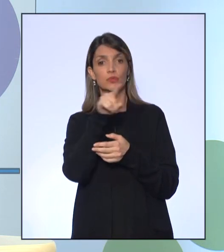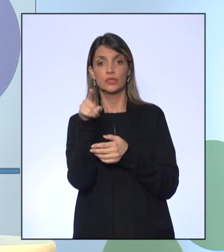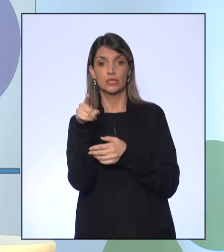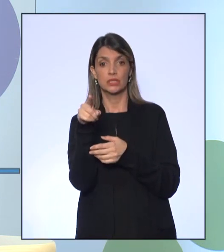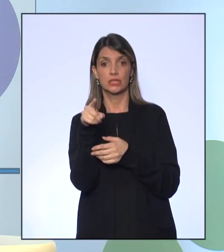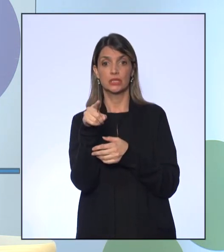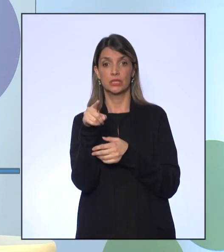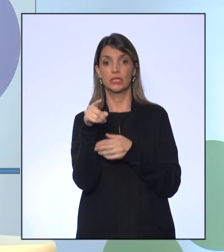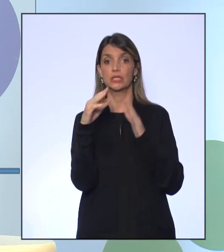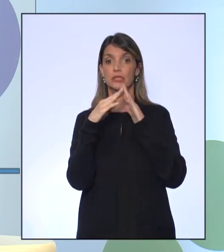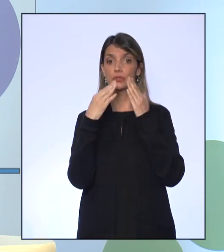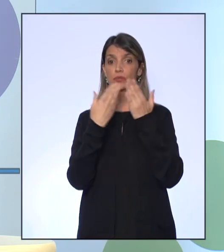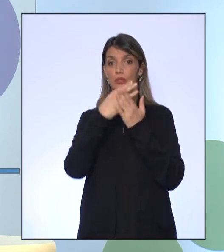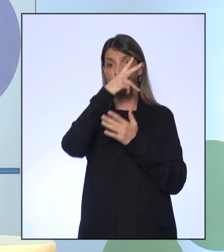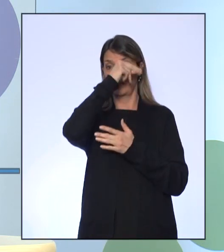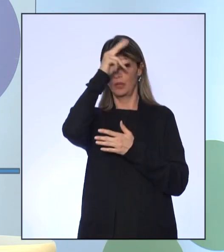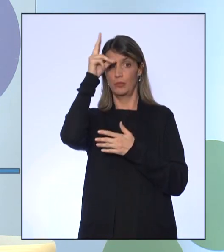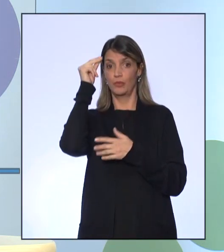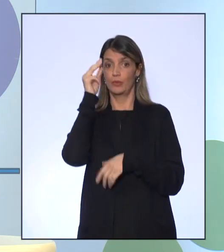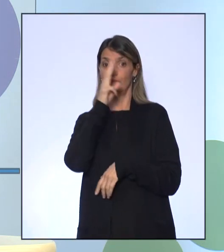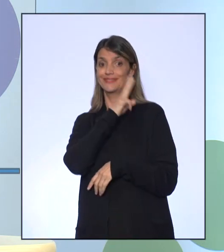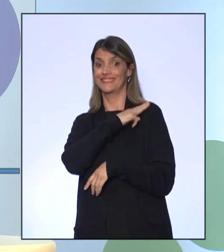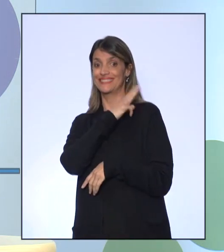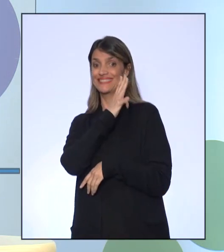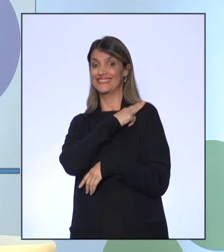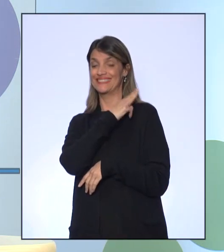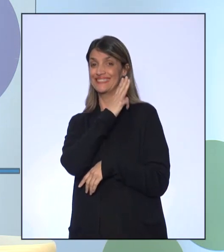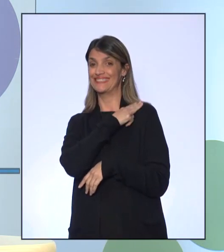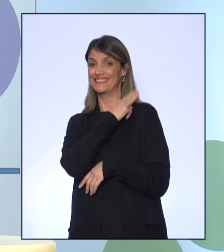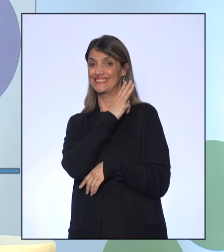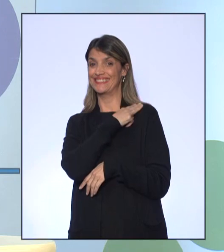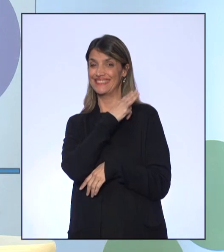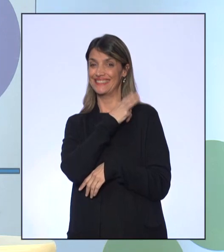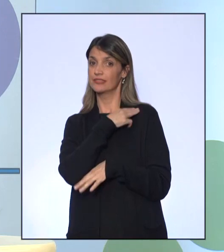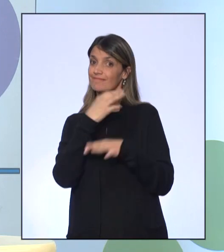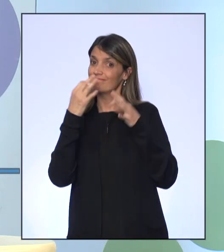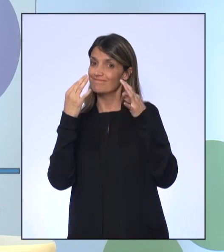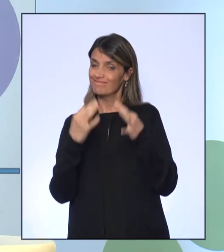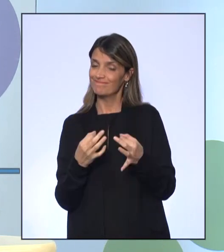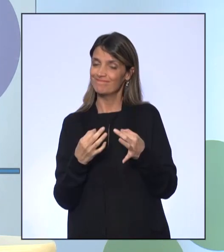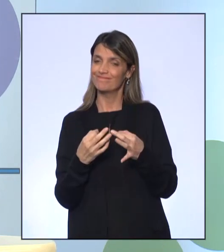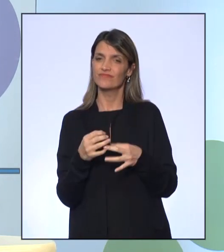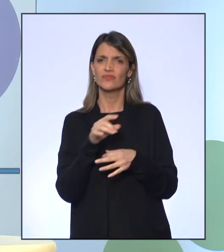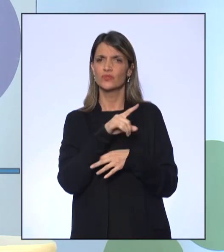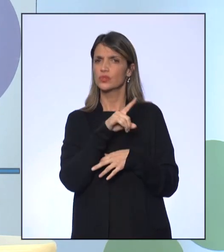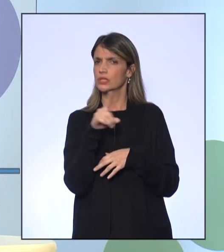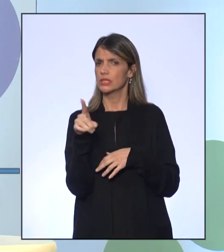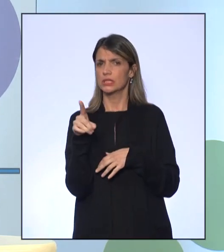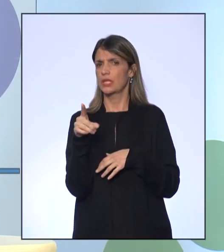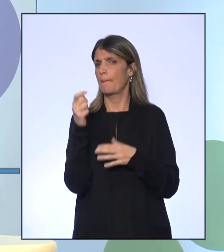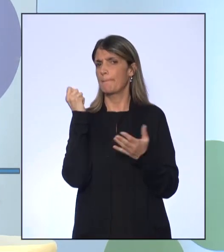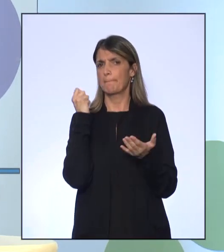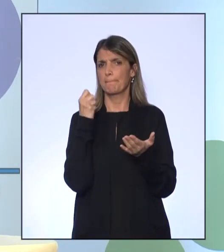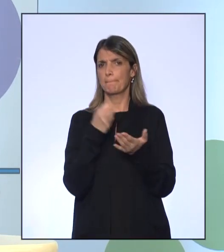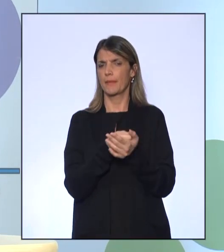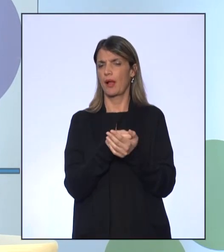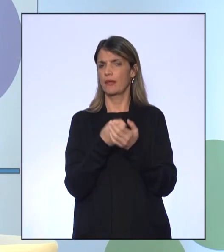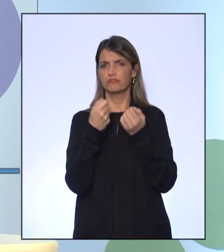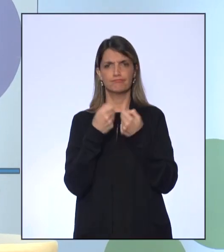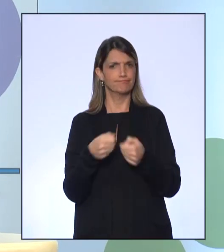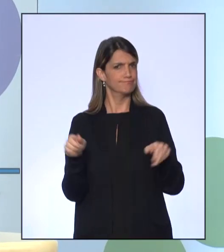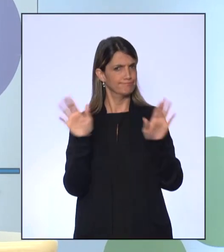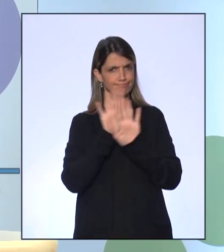da rede pública do terceiro ano, dessa vez do terceiro ano corretamente, vocês são isentos da taxa. Então, vocês vão